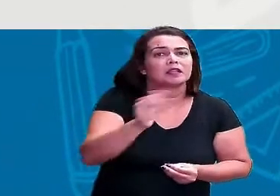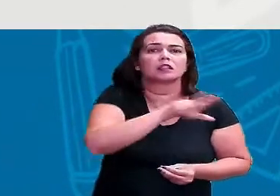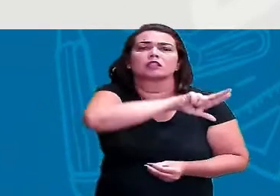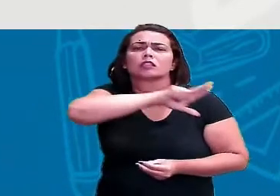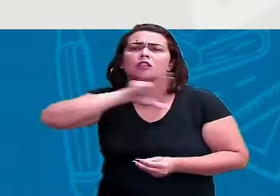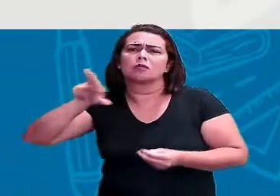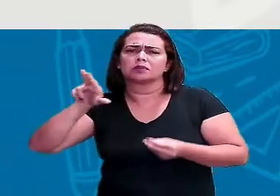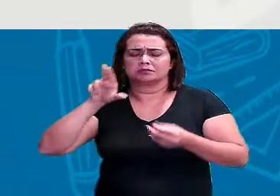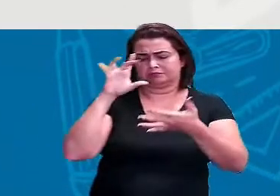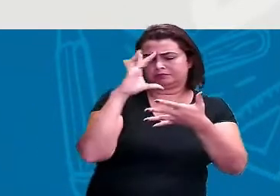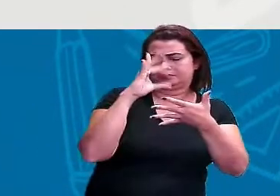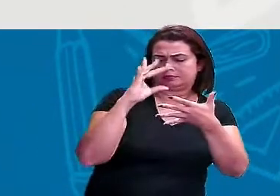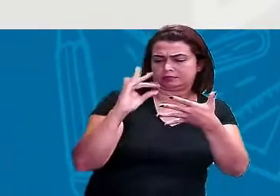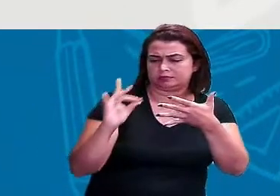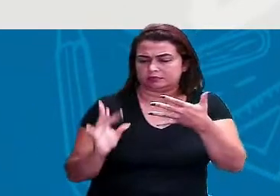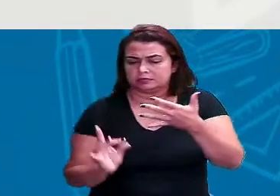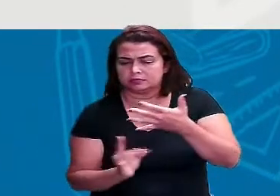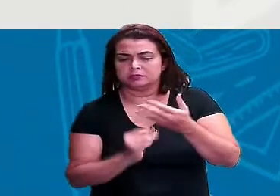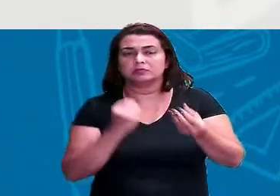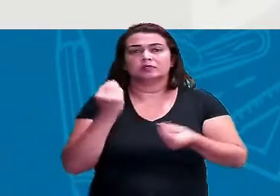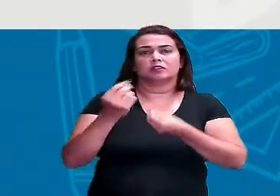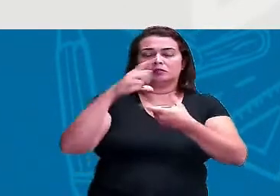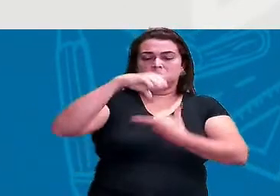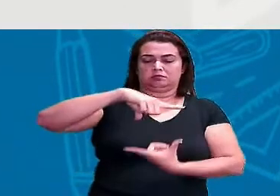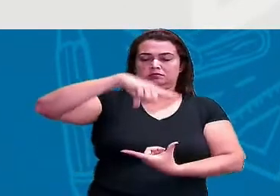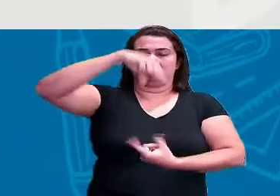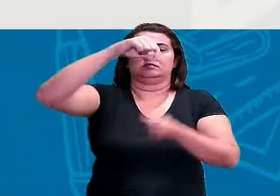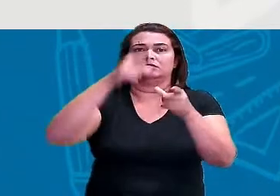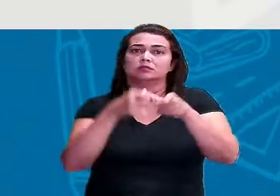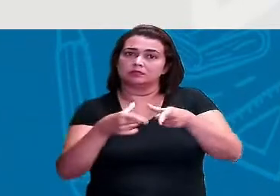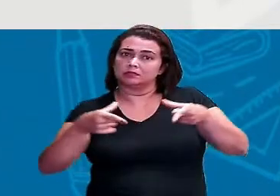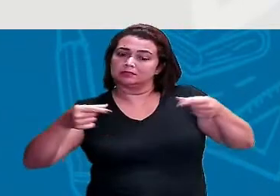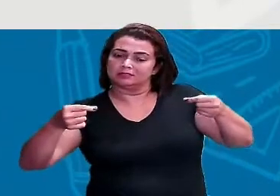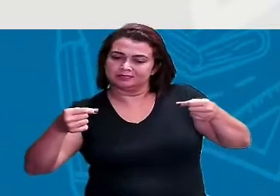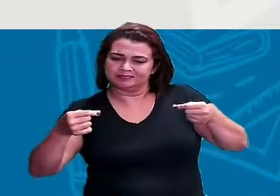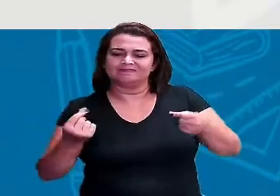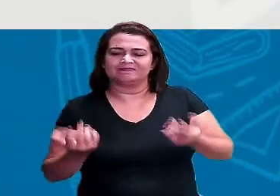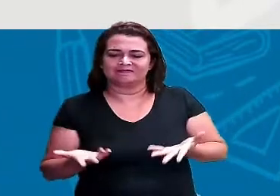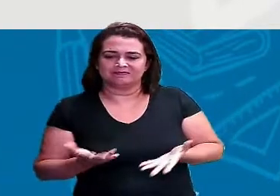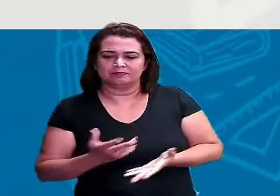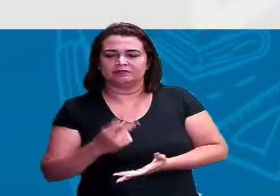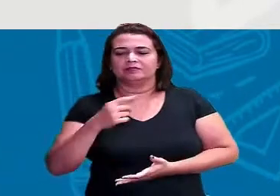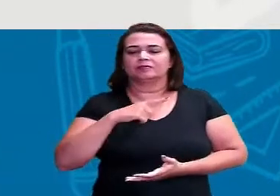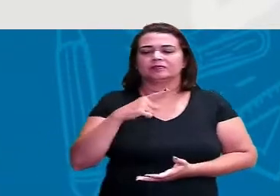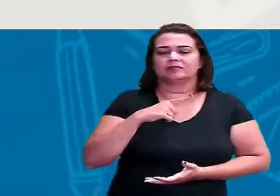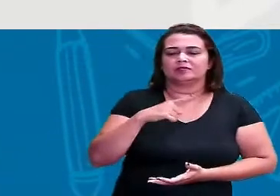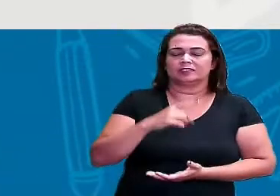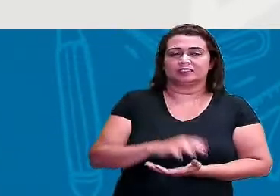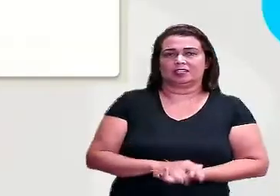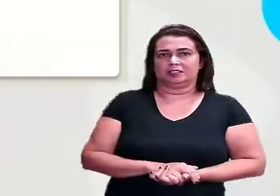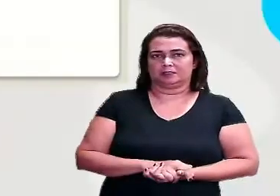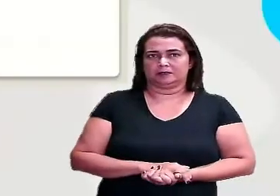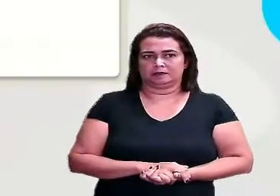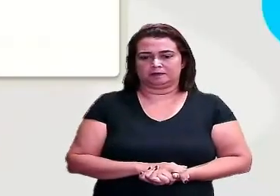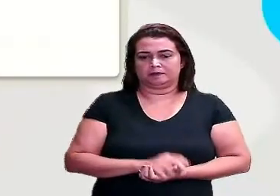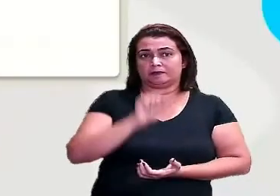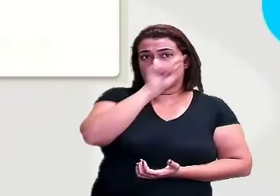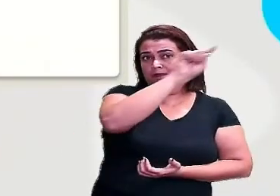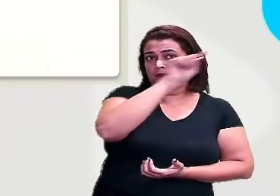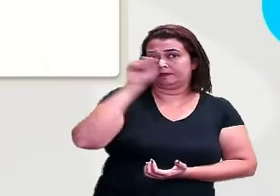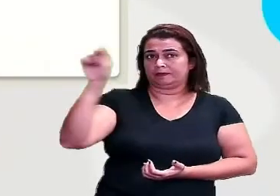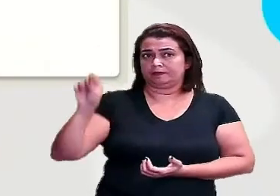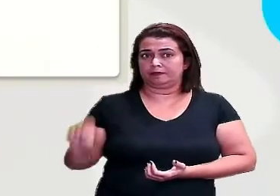esses pontos aqui formando a nossa rosa dos ventos, né? Nós temos aqui os pontos